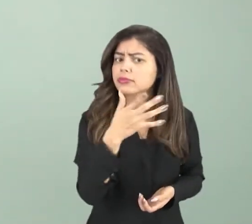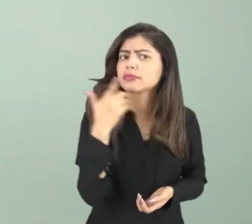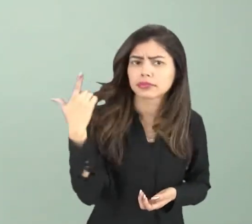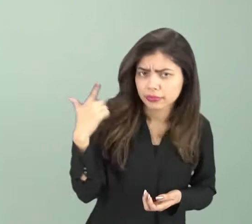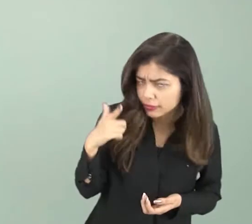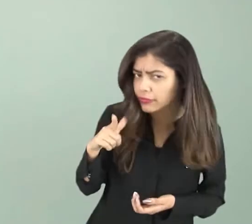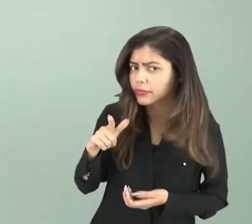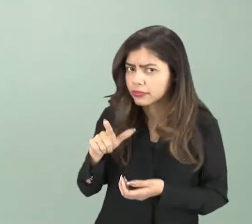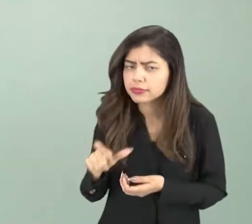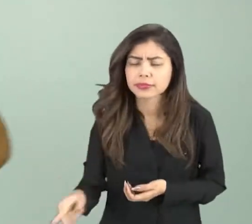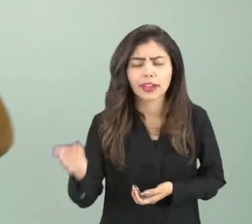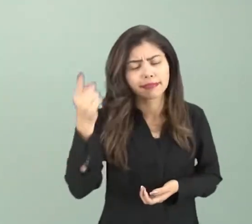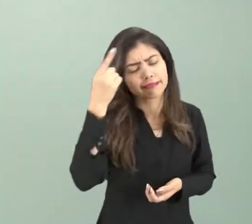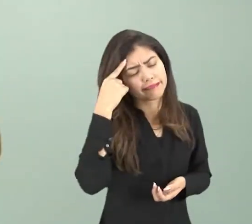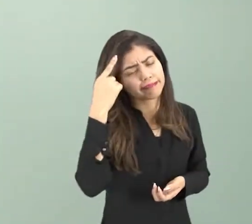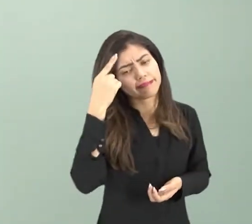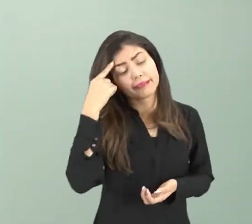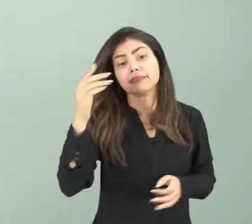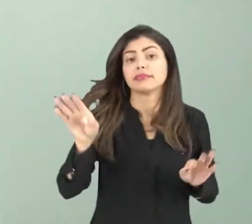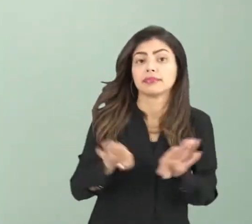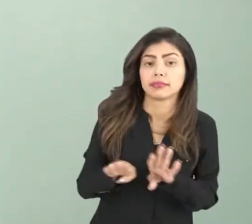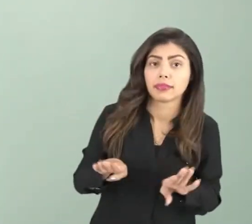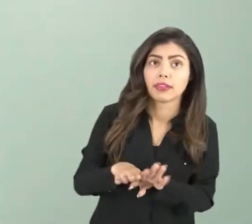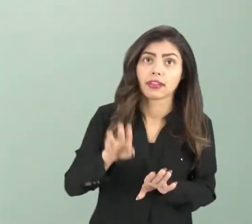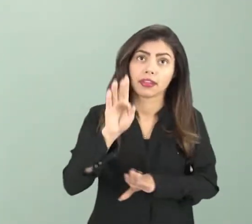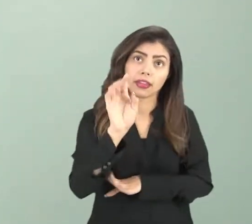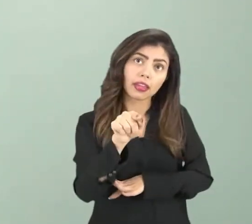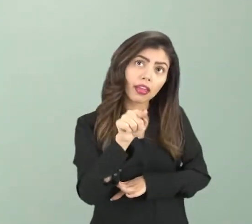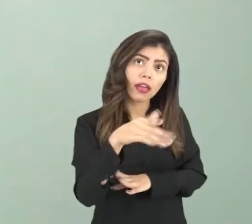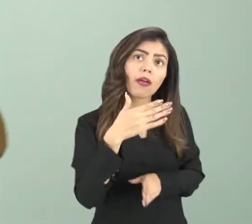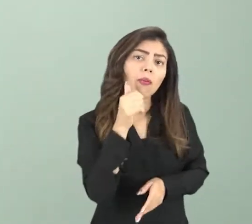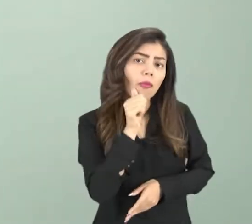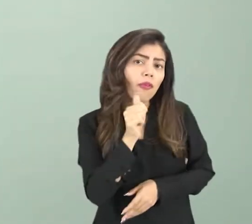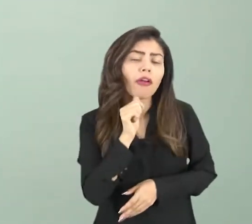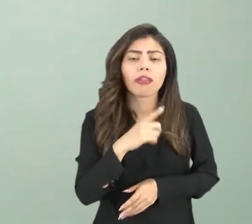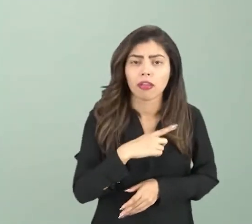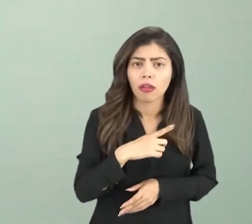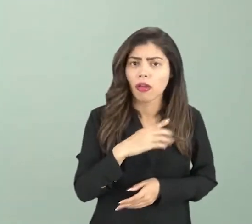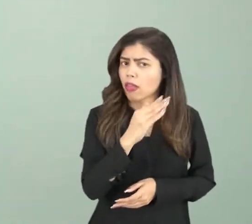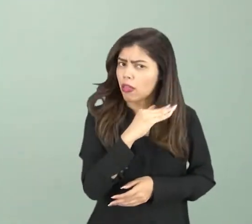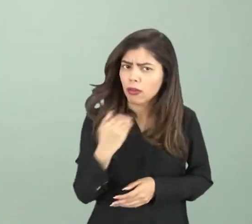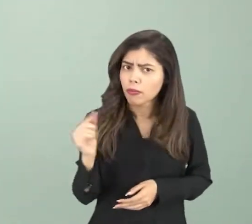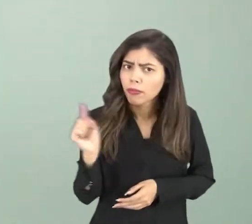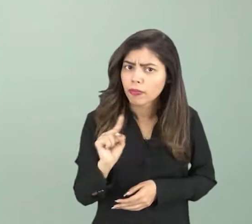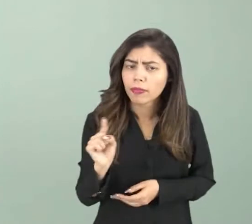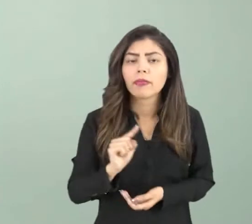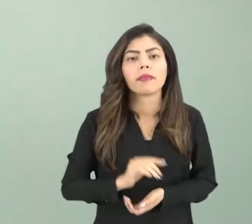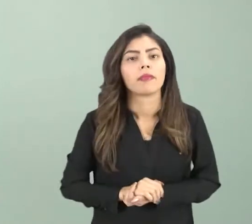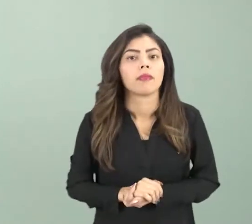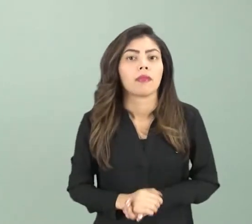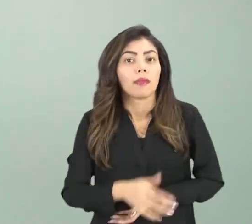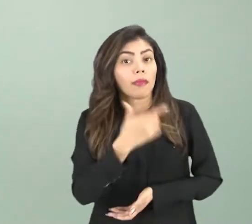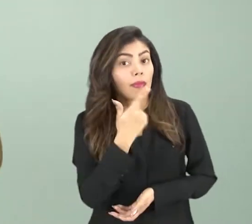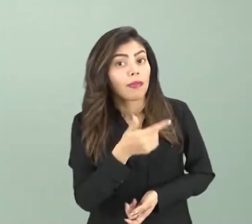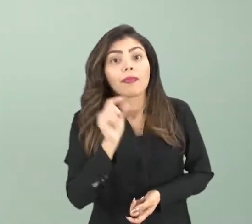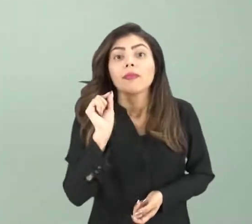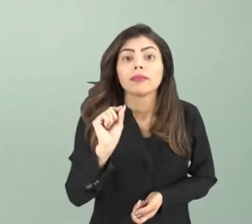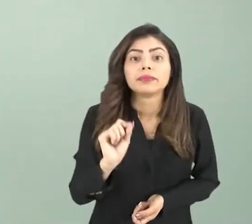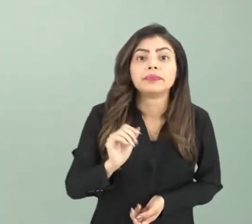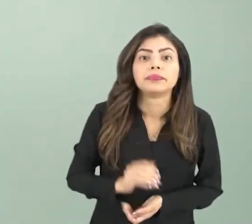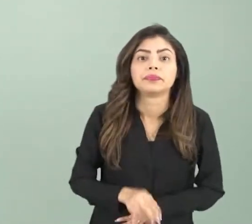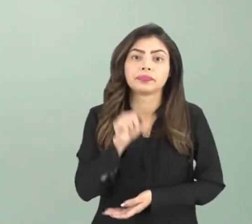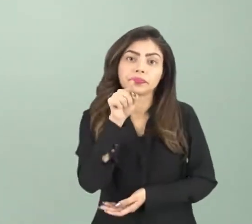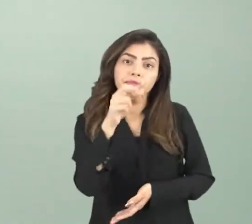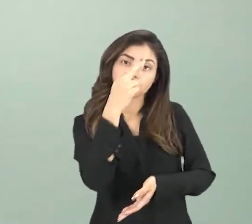você tem essa criatividade, a criatividade que Sherazade teve para não morrer? E o engraçado é que,